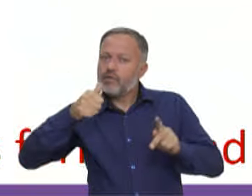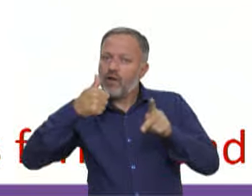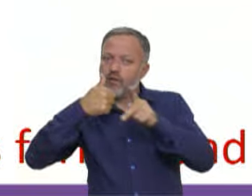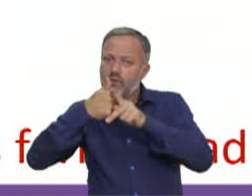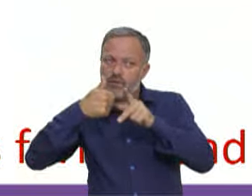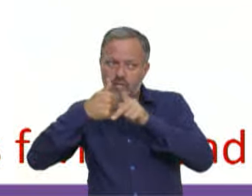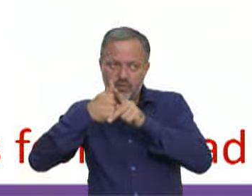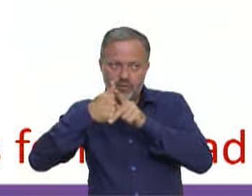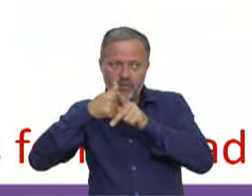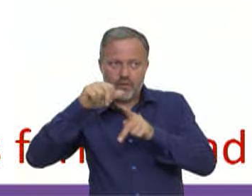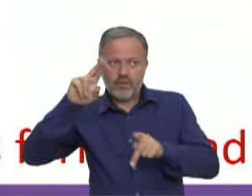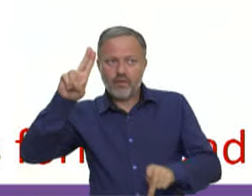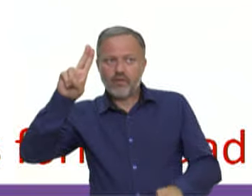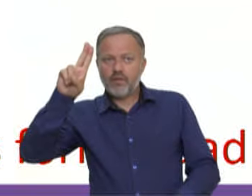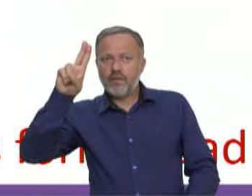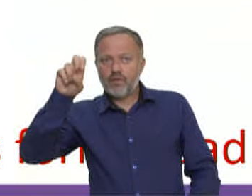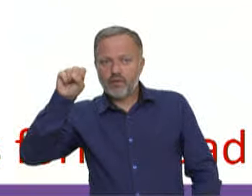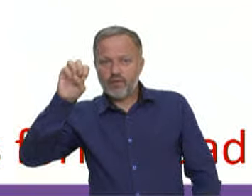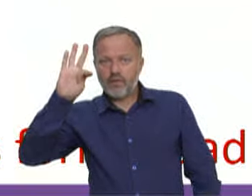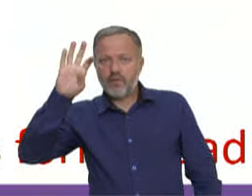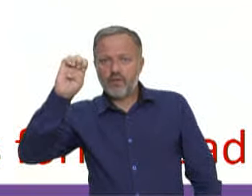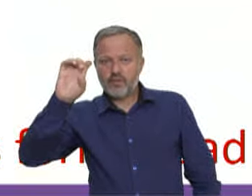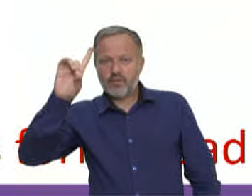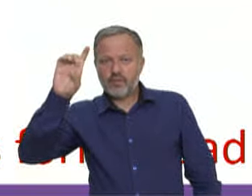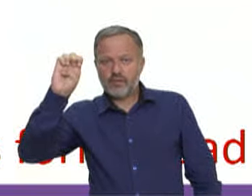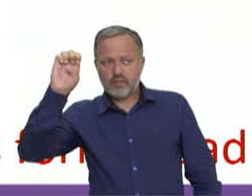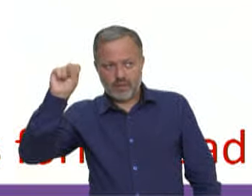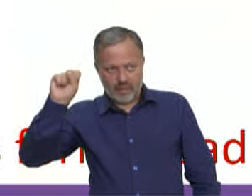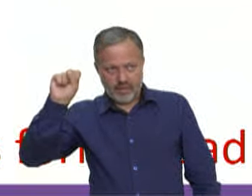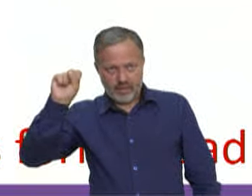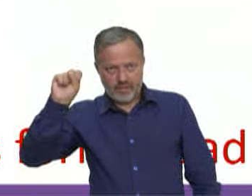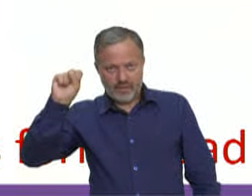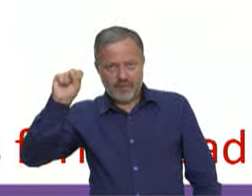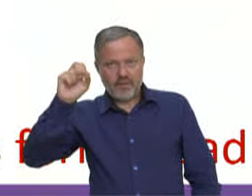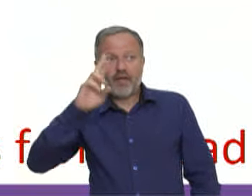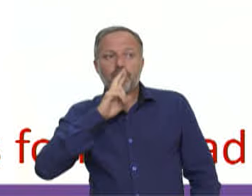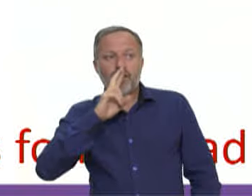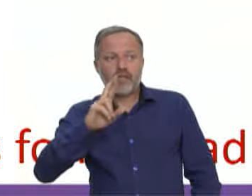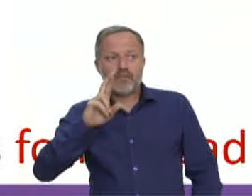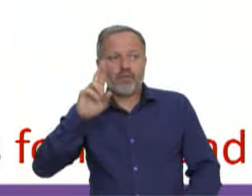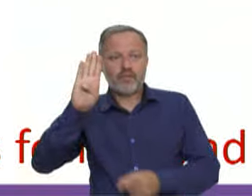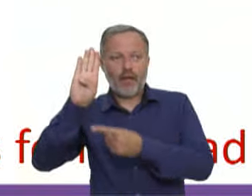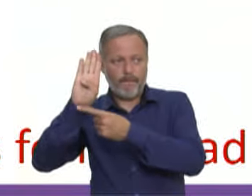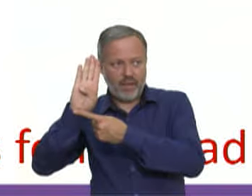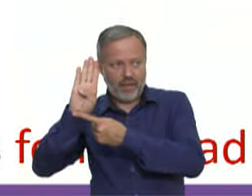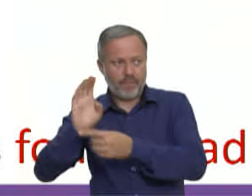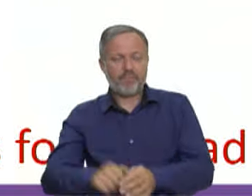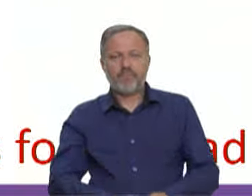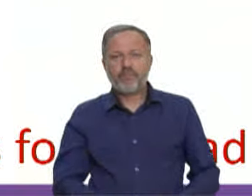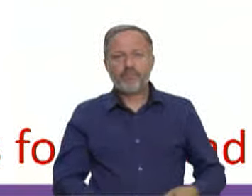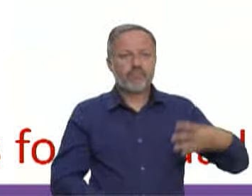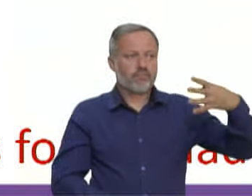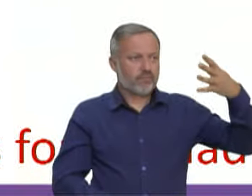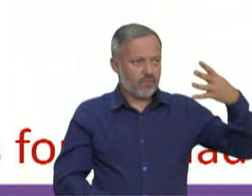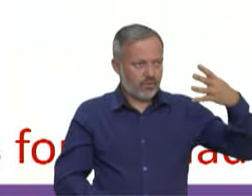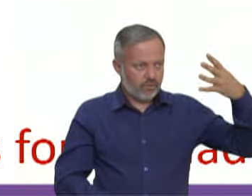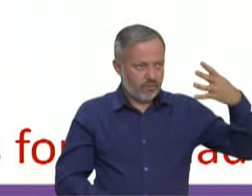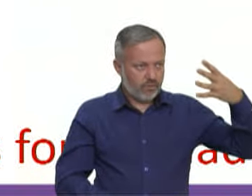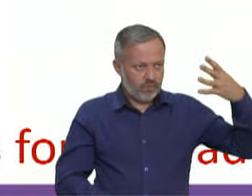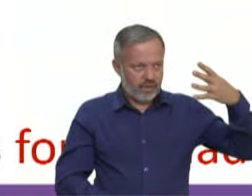formal. 4. En Hispanoamérica, el uso del pronombre ustedes